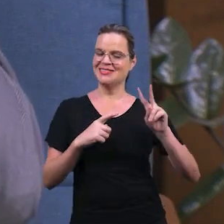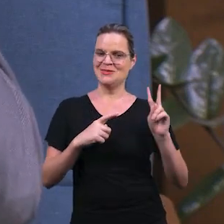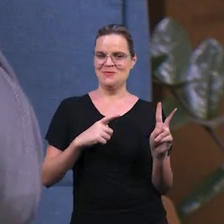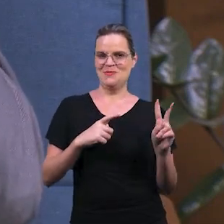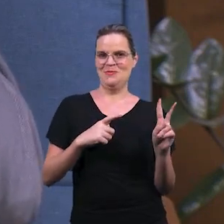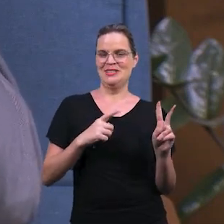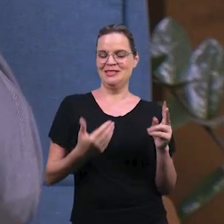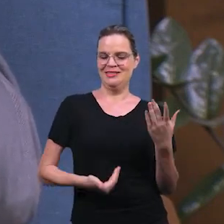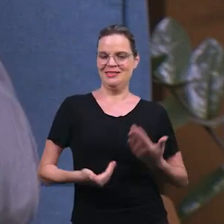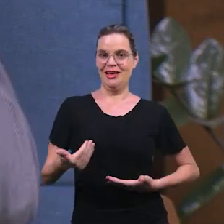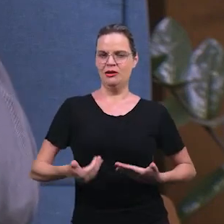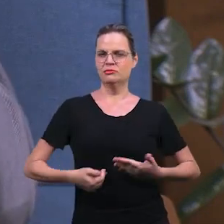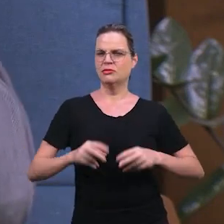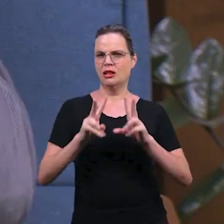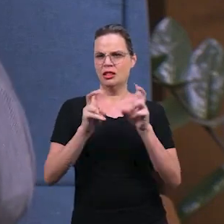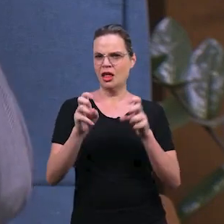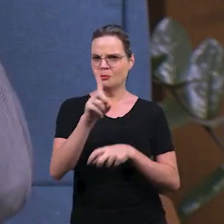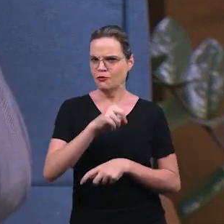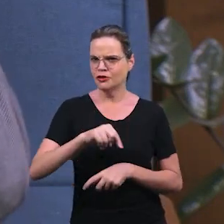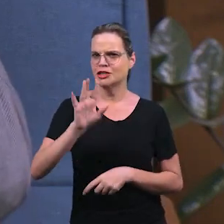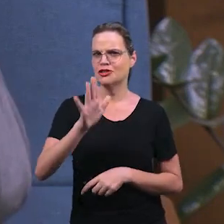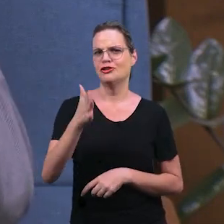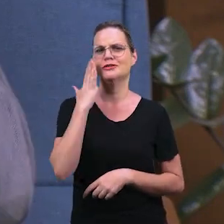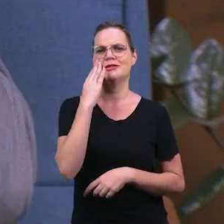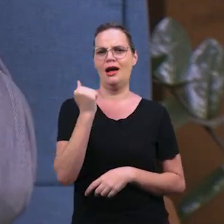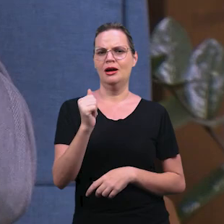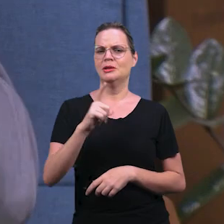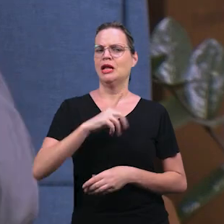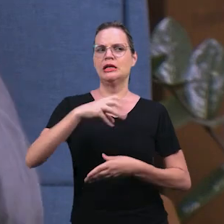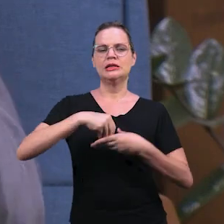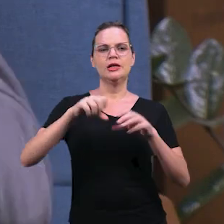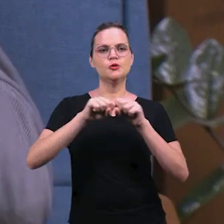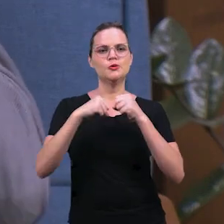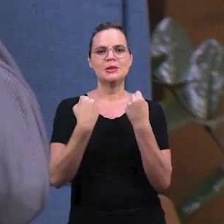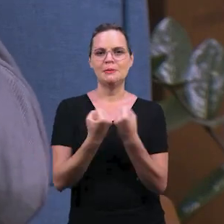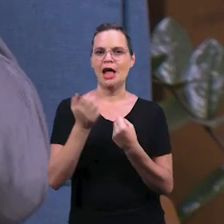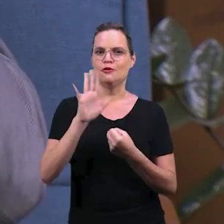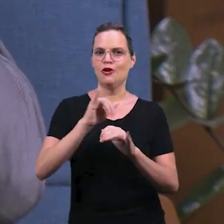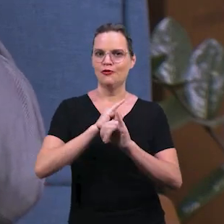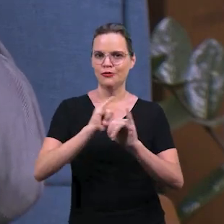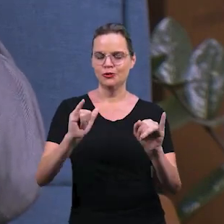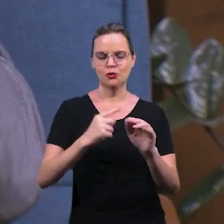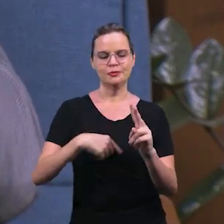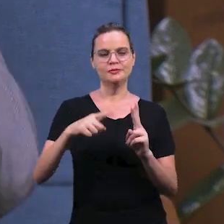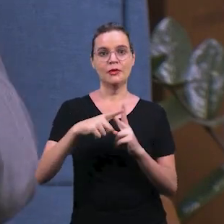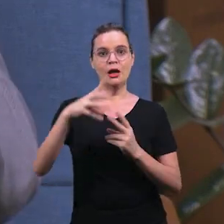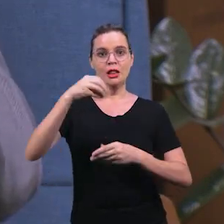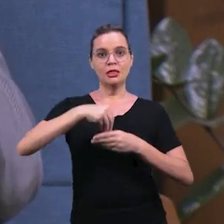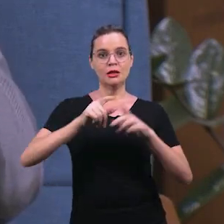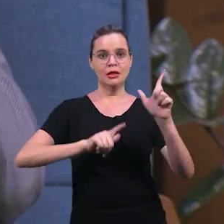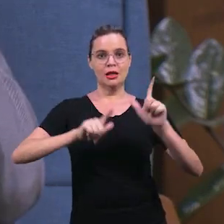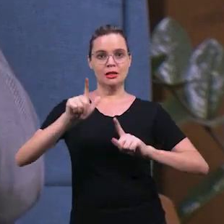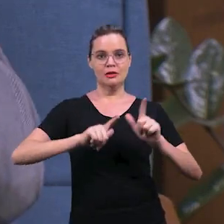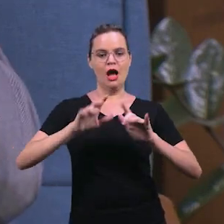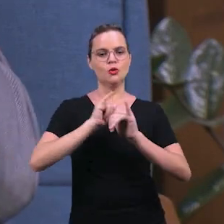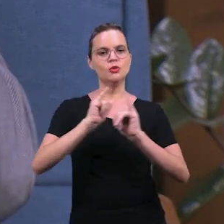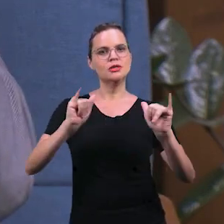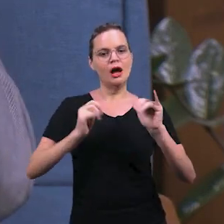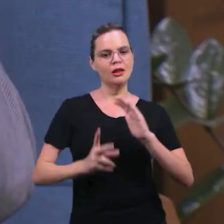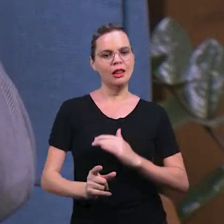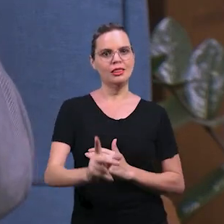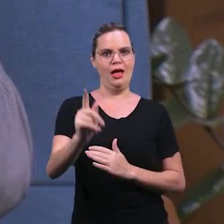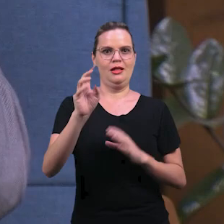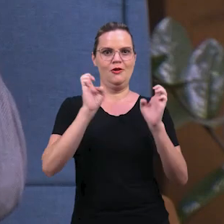que vão abordar um tema que você já ouviu falar. Você já ouviu falar em seminário, você já ouviu falar no programa Anunciando o Evangelho Eterno, você